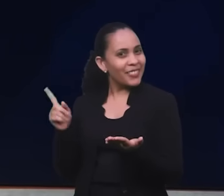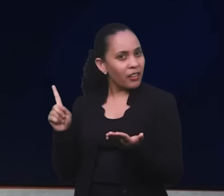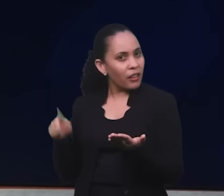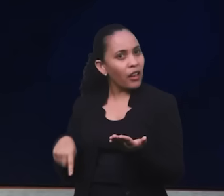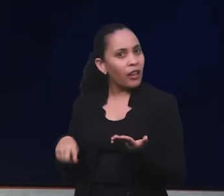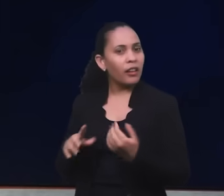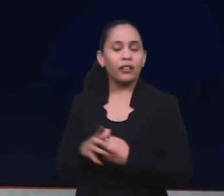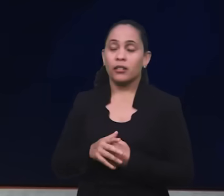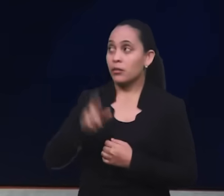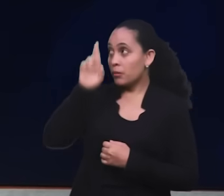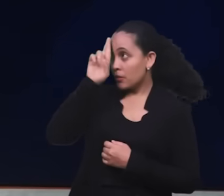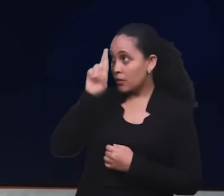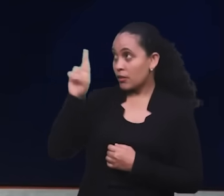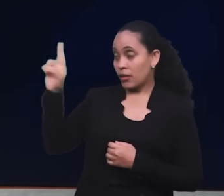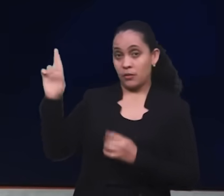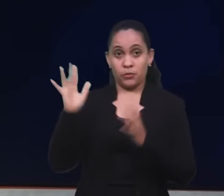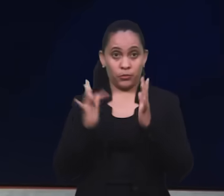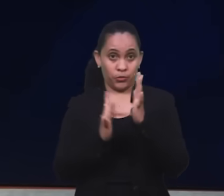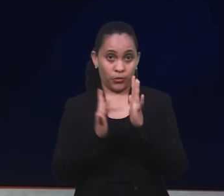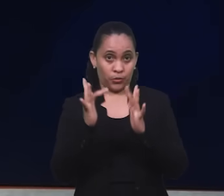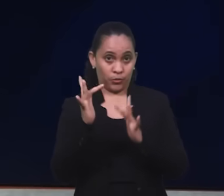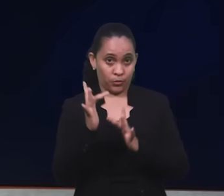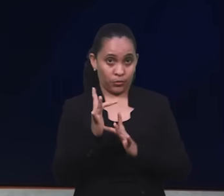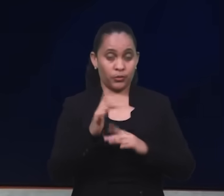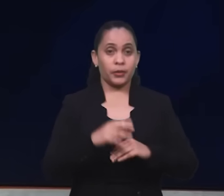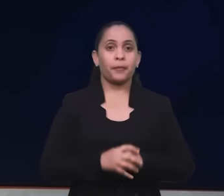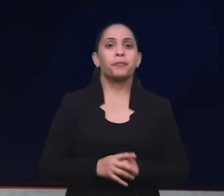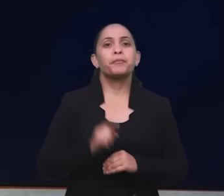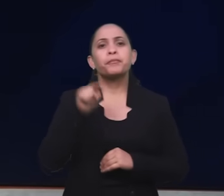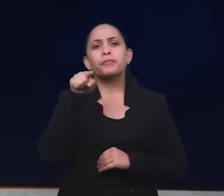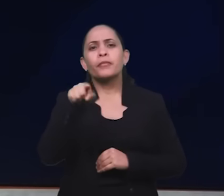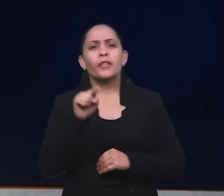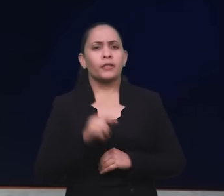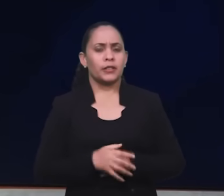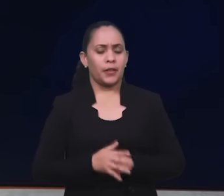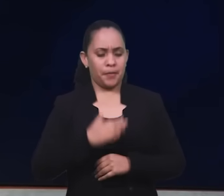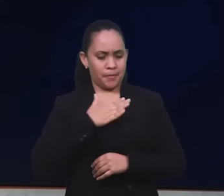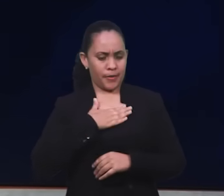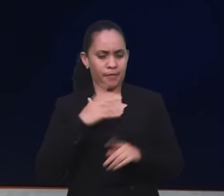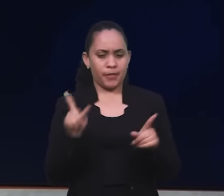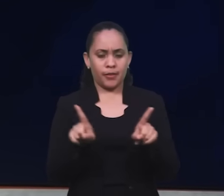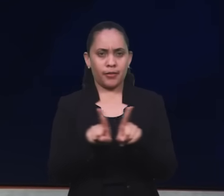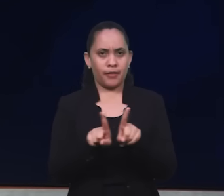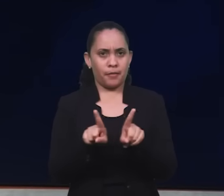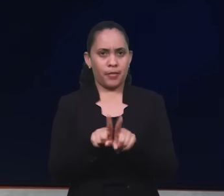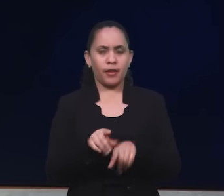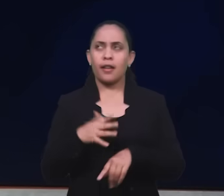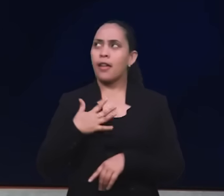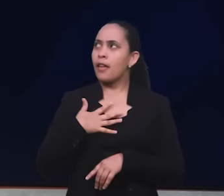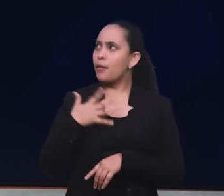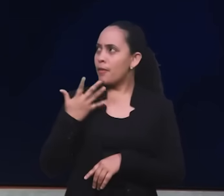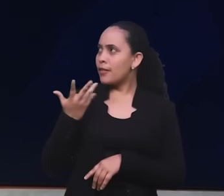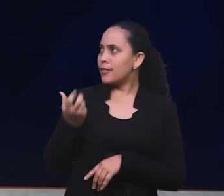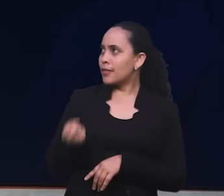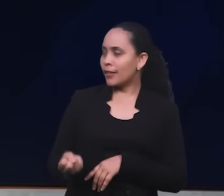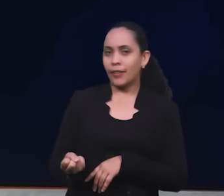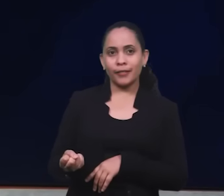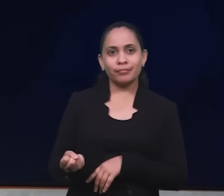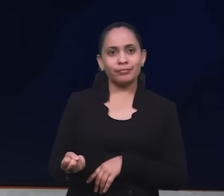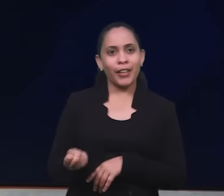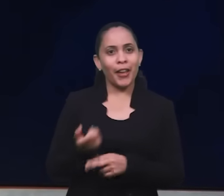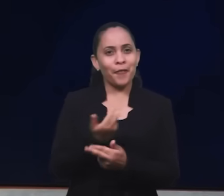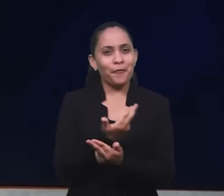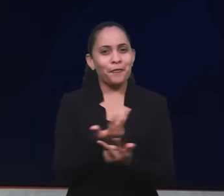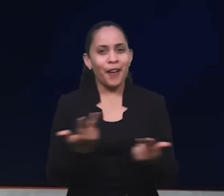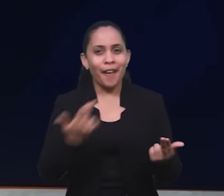que o próprio Senhor Jesus faz para você, para mim. Eu o aceitei, e